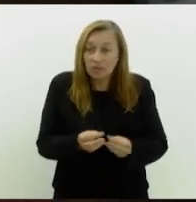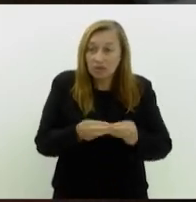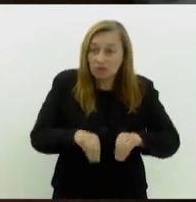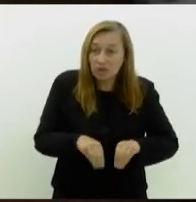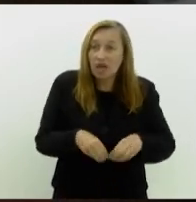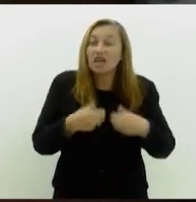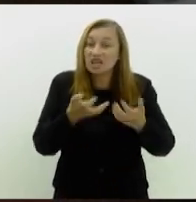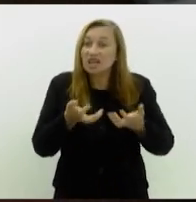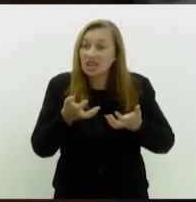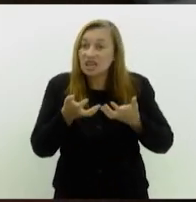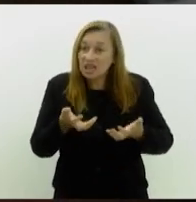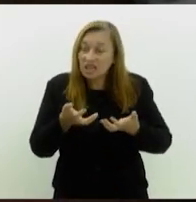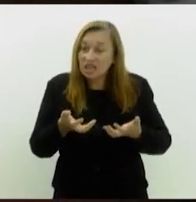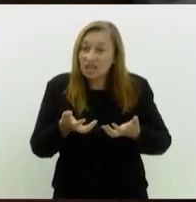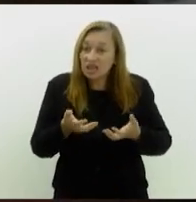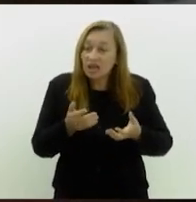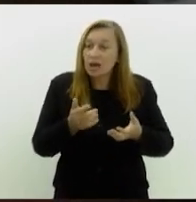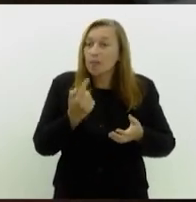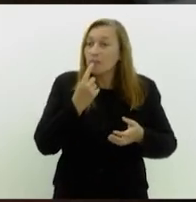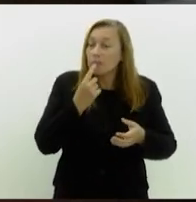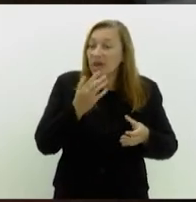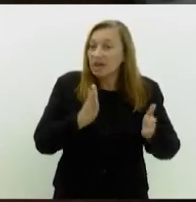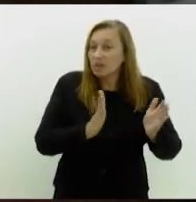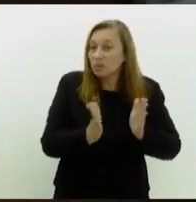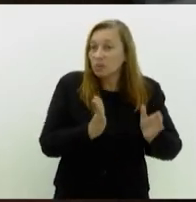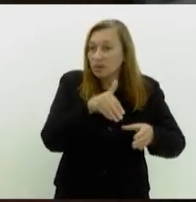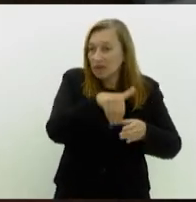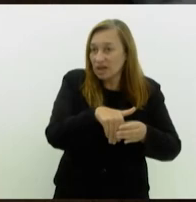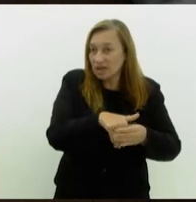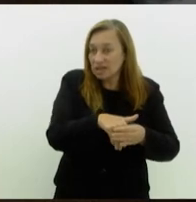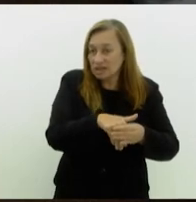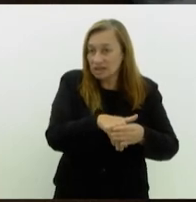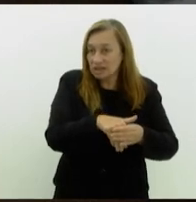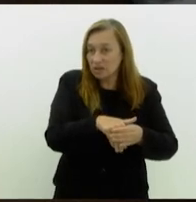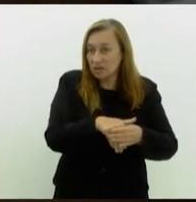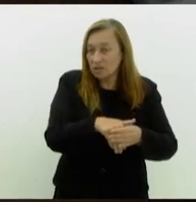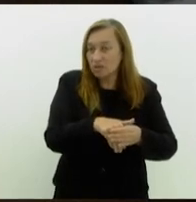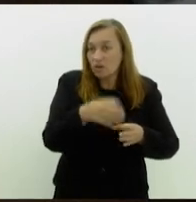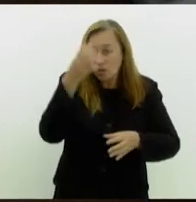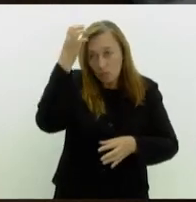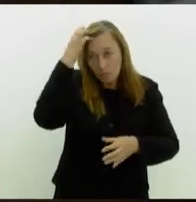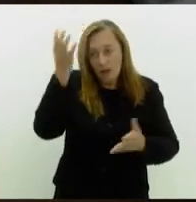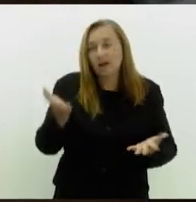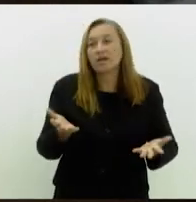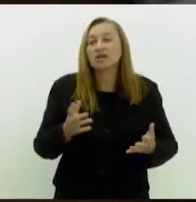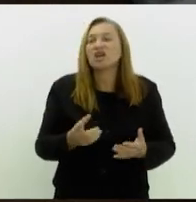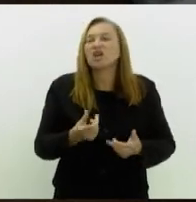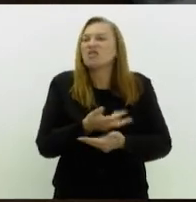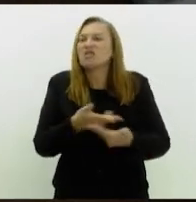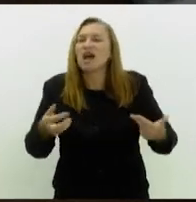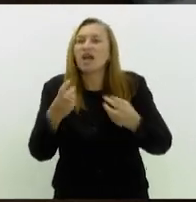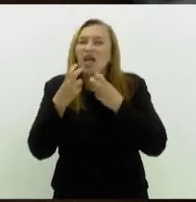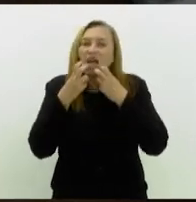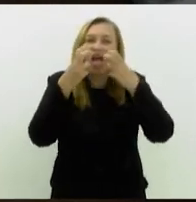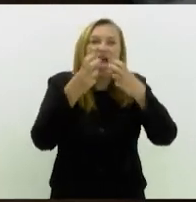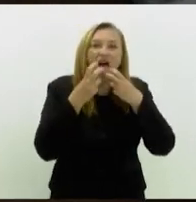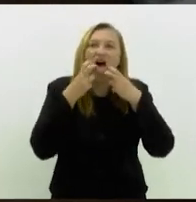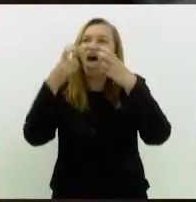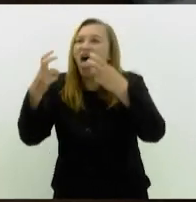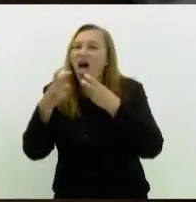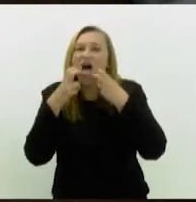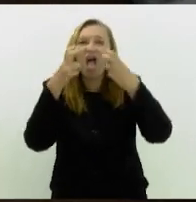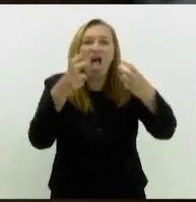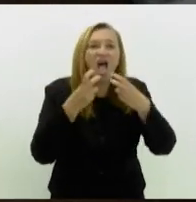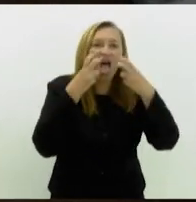queriam na véspera de uma eleição jogar pra plateia Então muitos do que aqui gritam Muitos daqueles que vão aos carros de